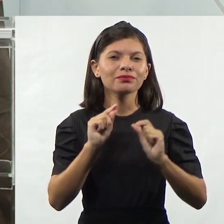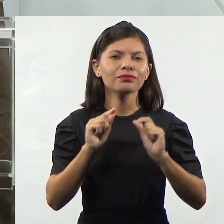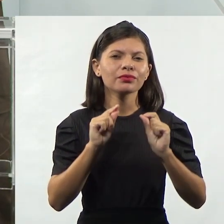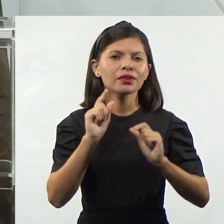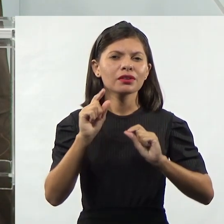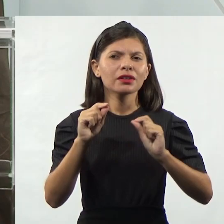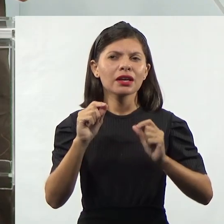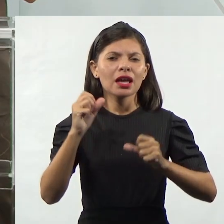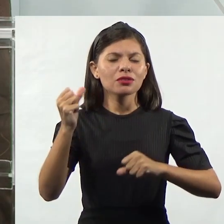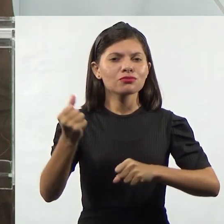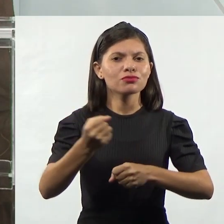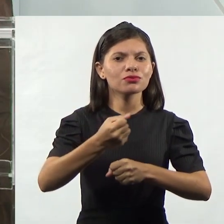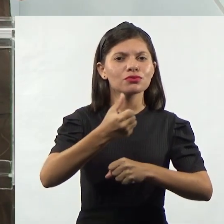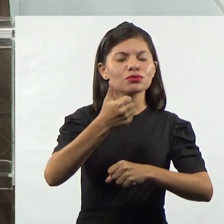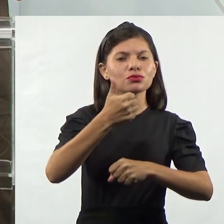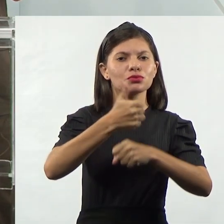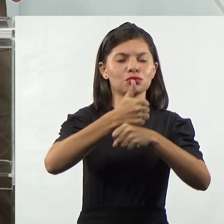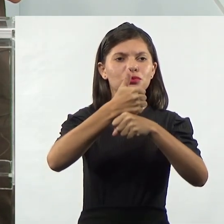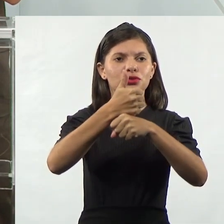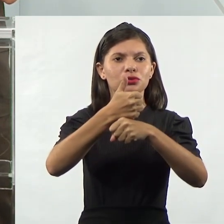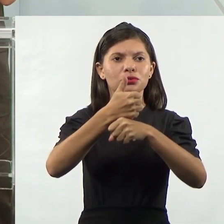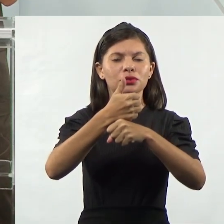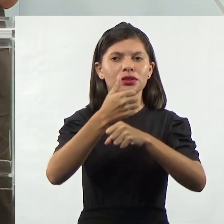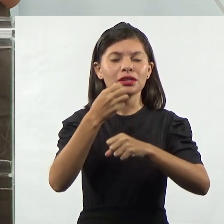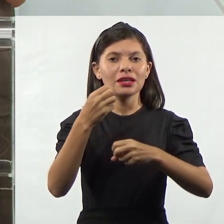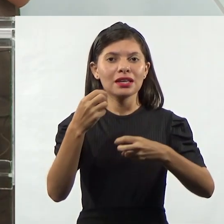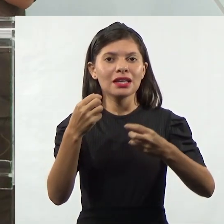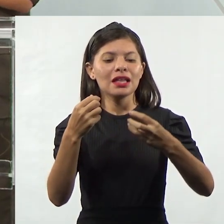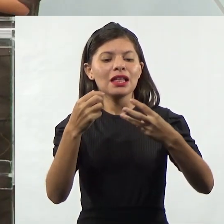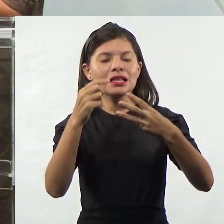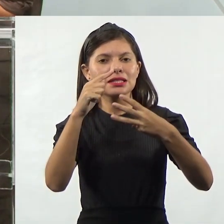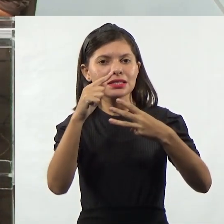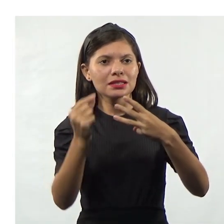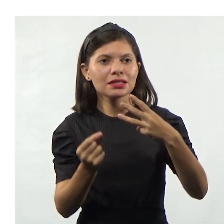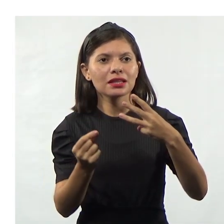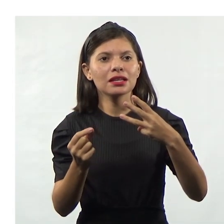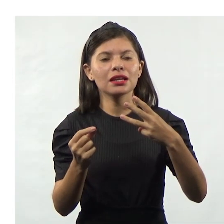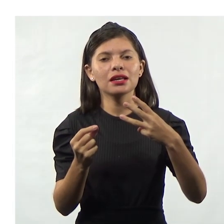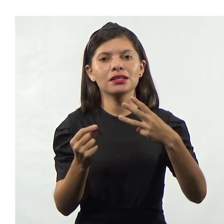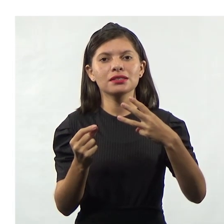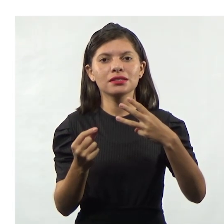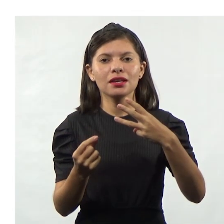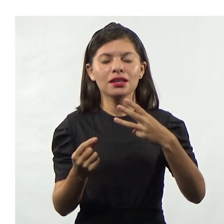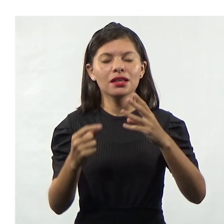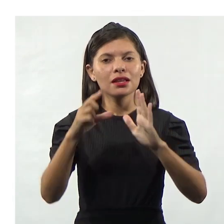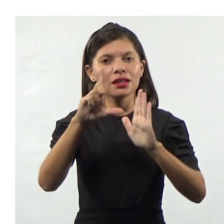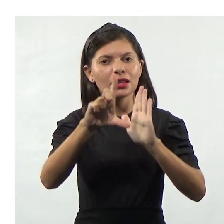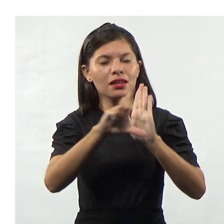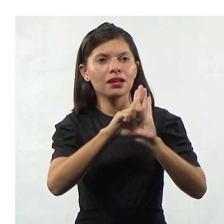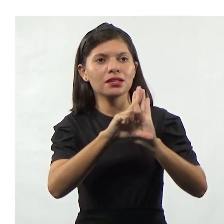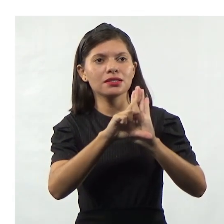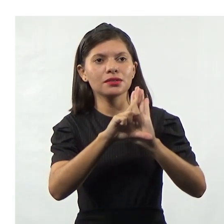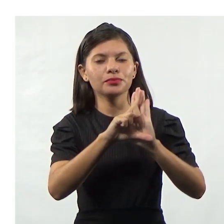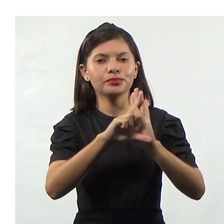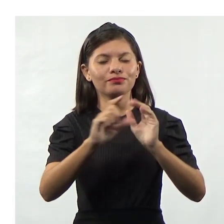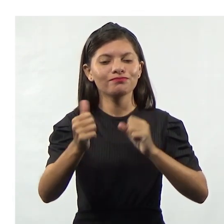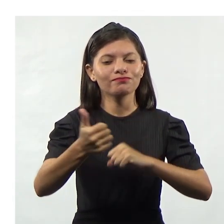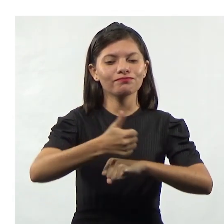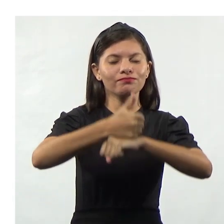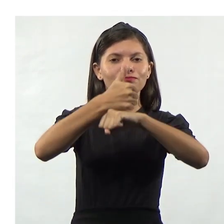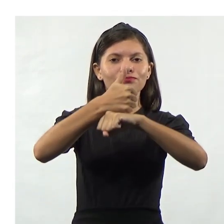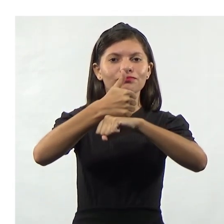ela visa substituir essas outras 3 leis que eu acabei de falar para vocês. Então, é a nova Lei